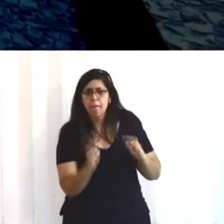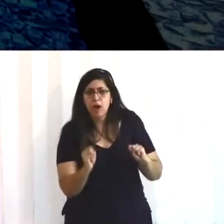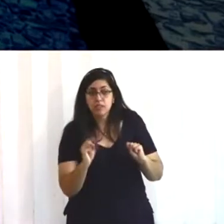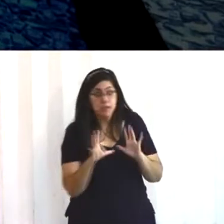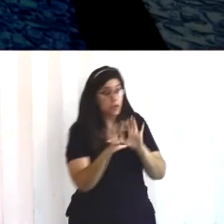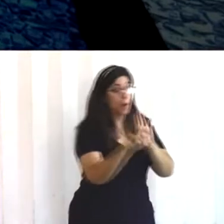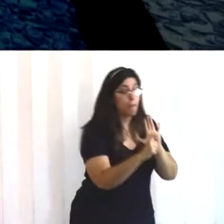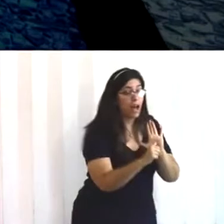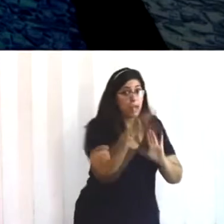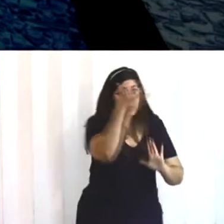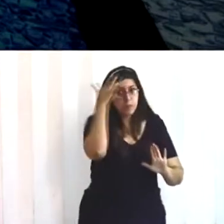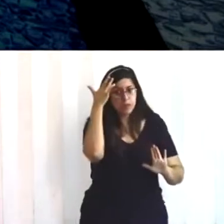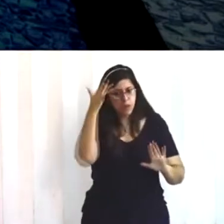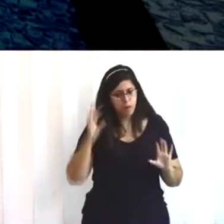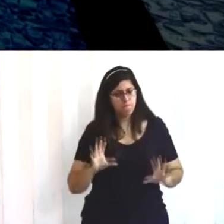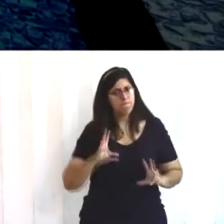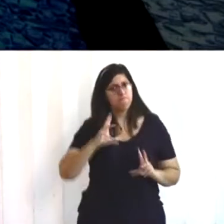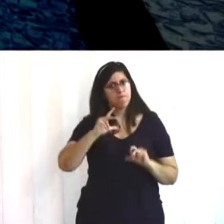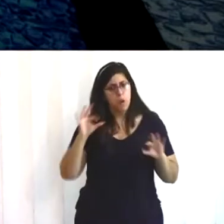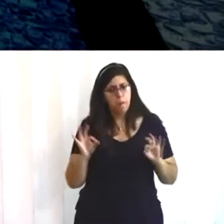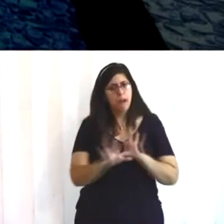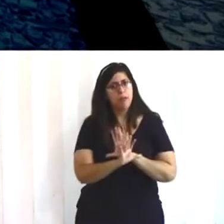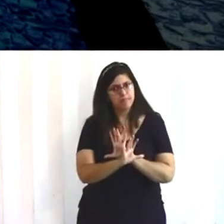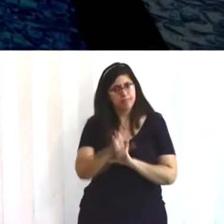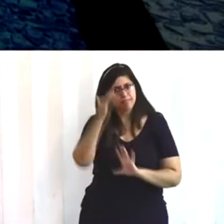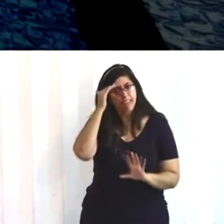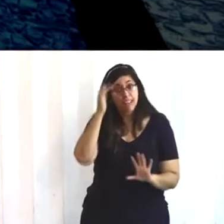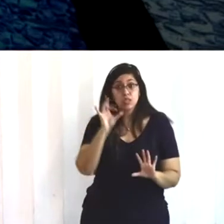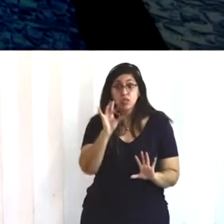amarrá-lo, e só então lhe saqueará a